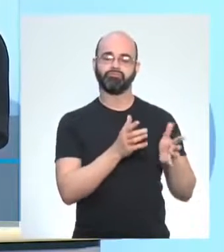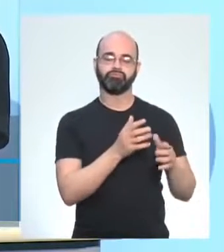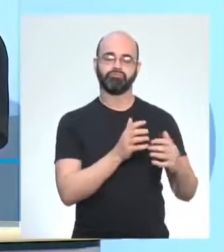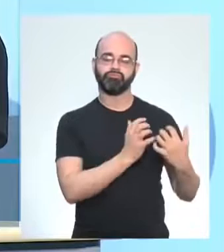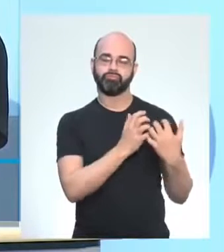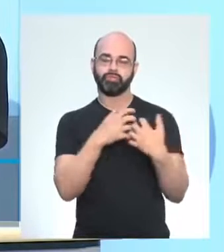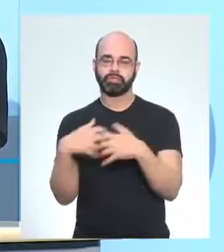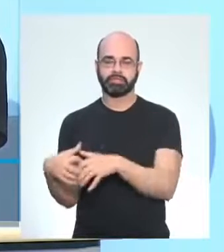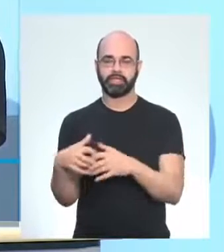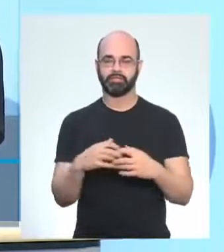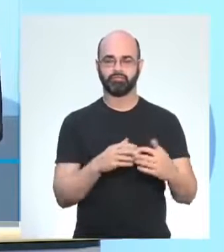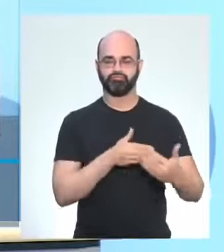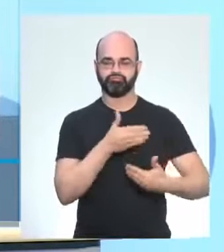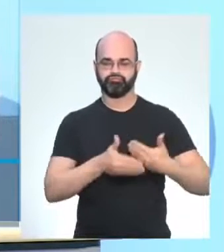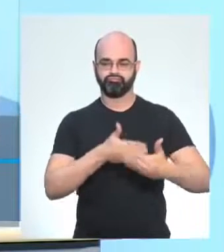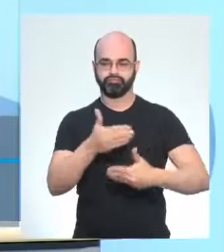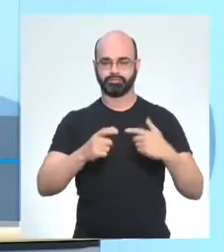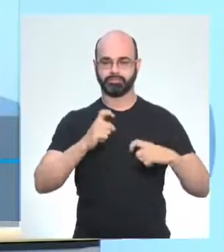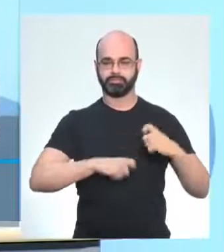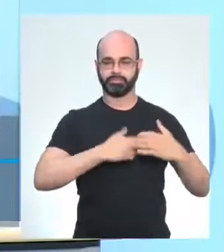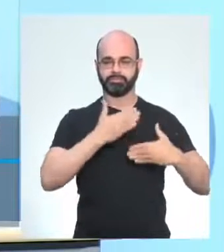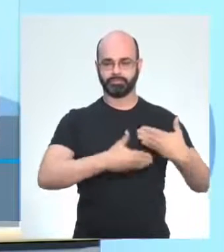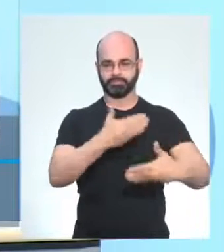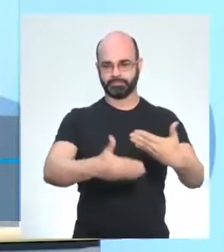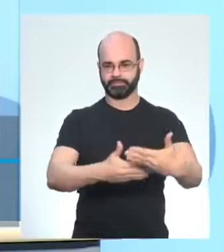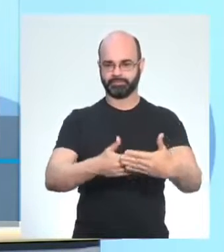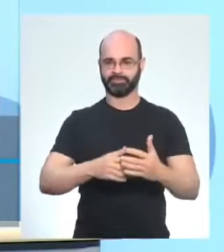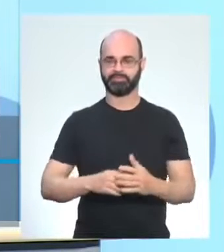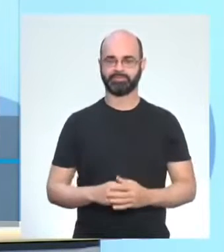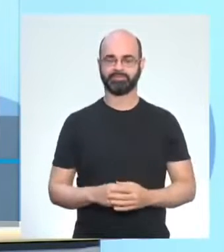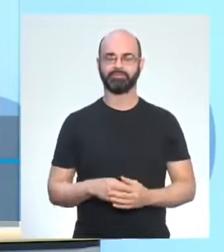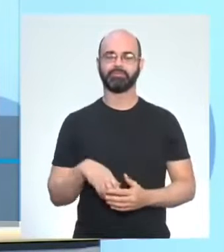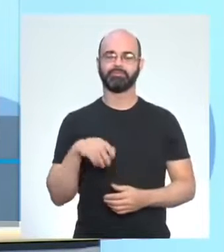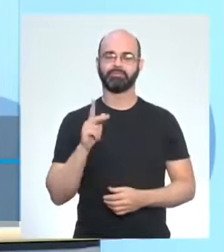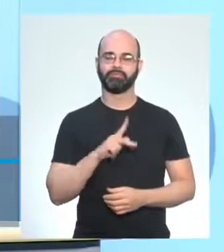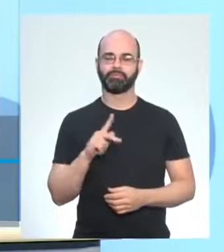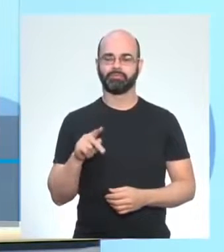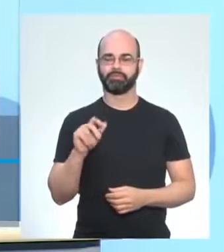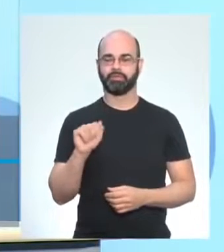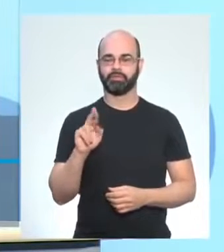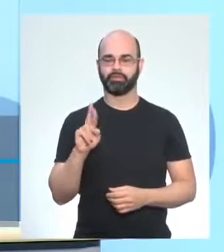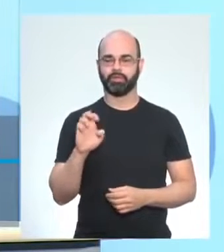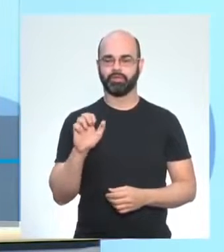ideia, inclusive da professora Áurea aqui, do aluno Wendel, lá da PEI